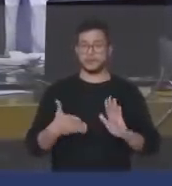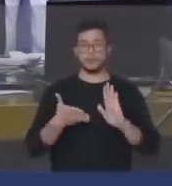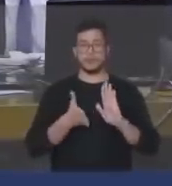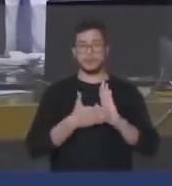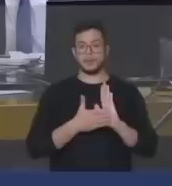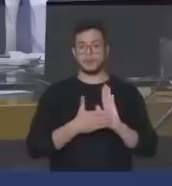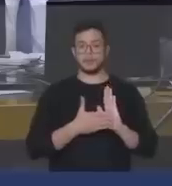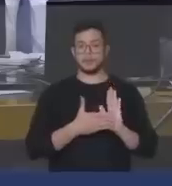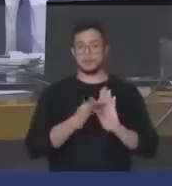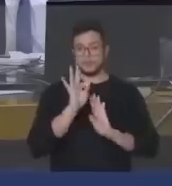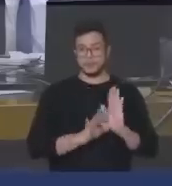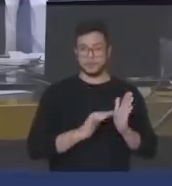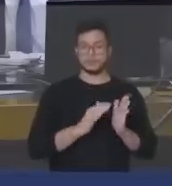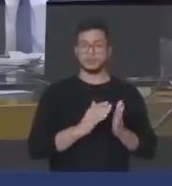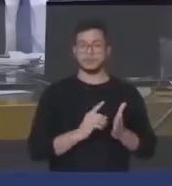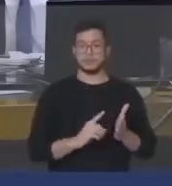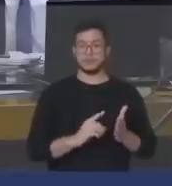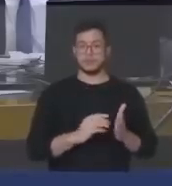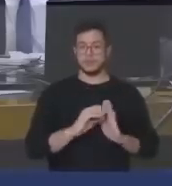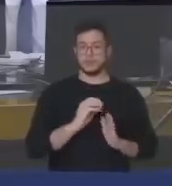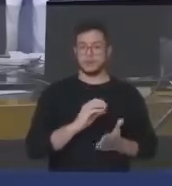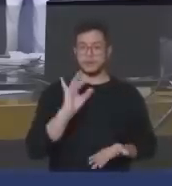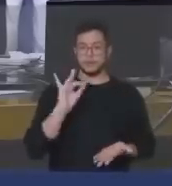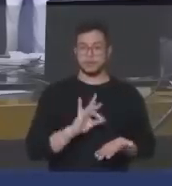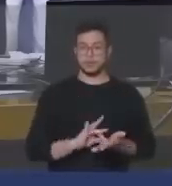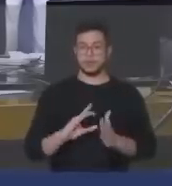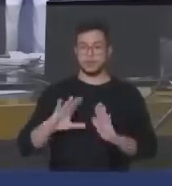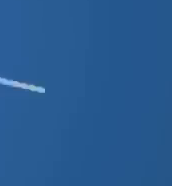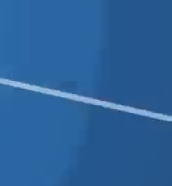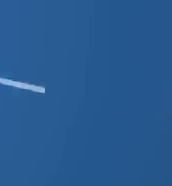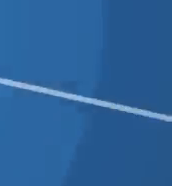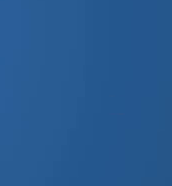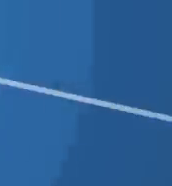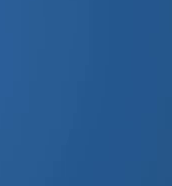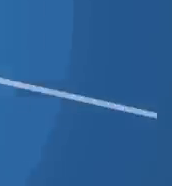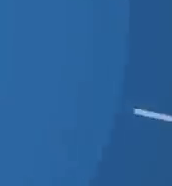inicial e as emendas. A ela apresentadas, ressalvados os destaques.